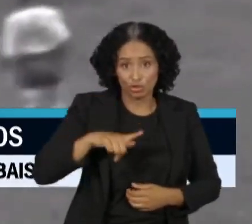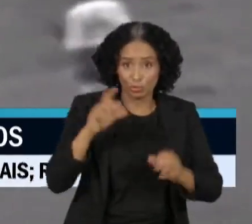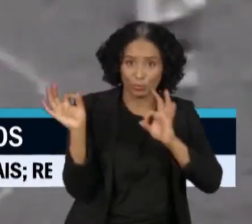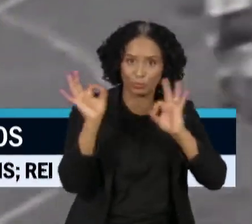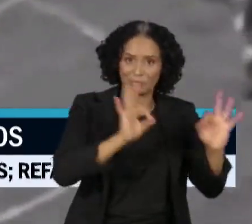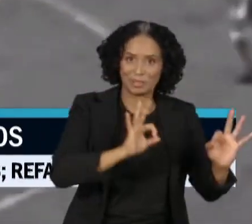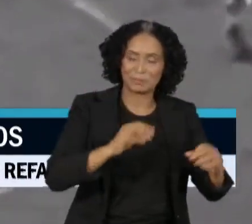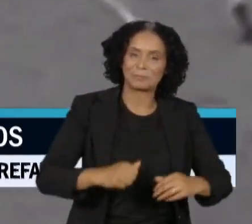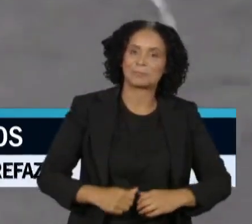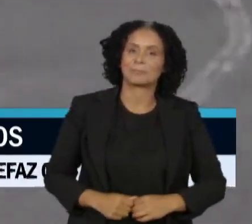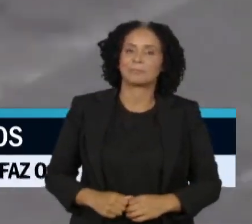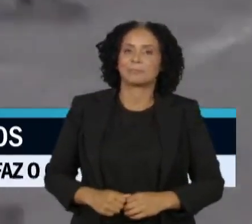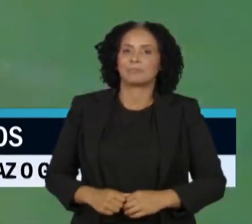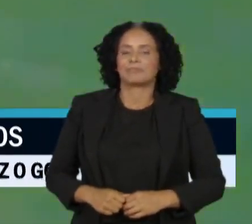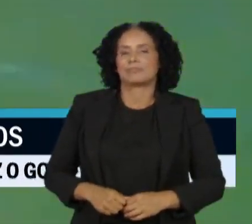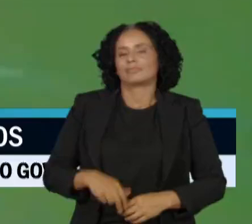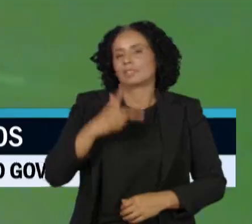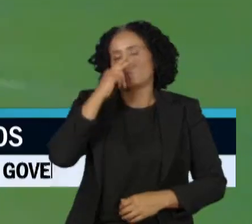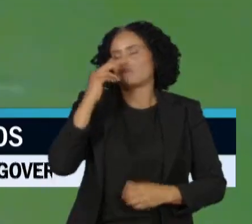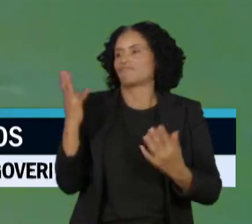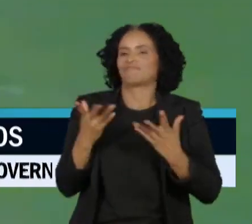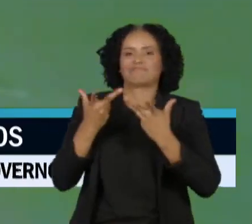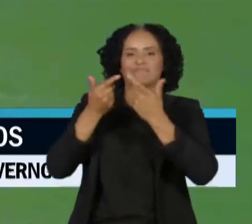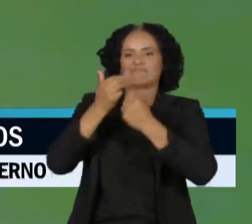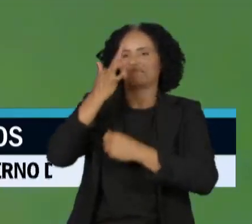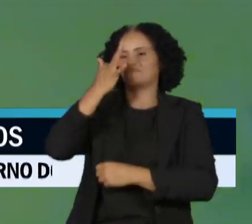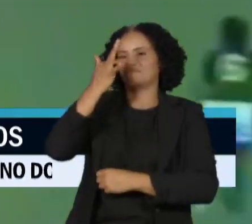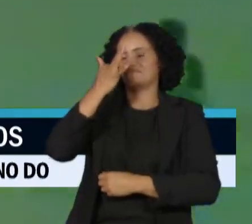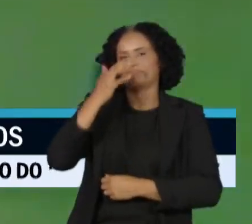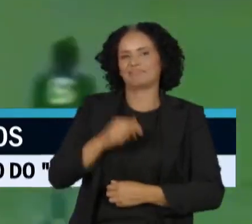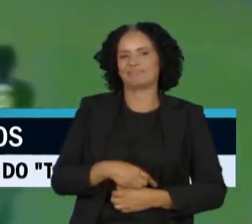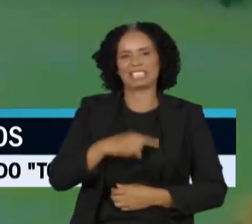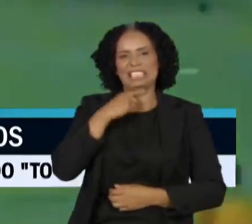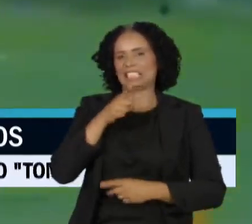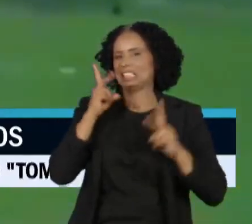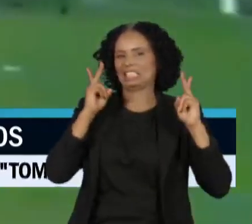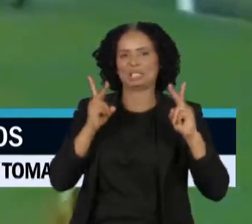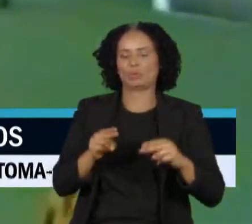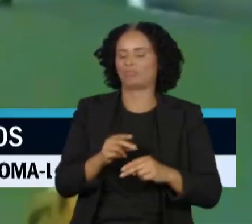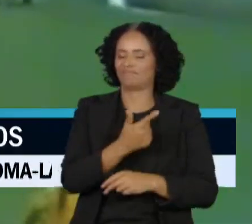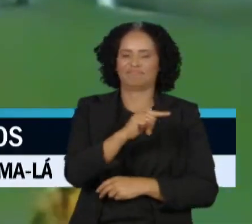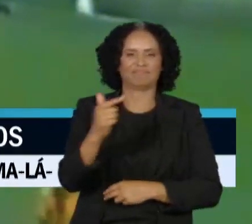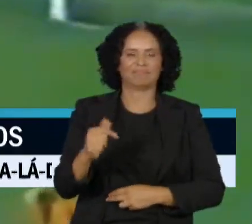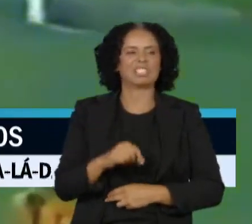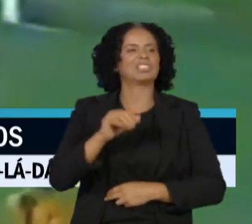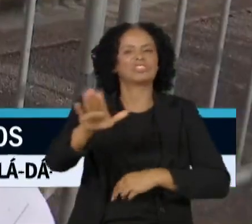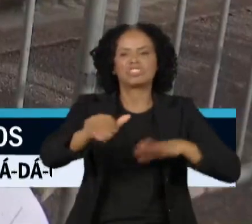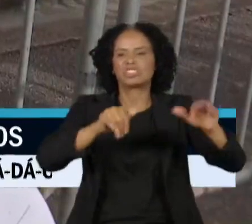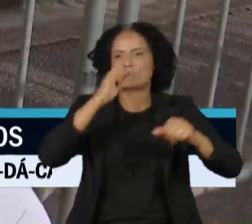achei impressionante. Ninguém joga mais do que ele. Pode juntar